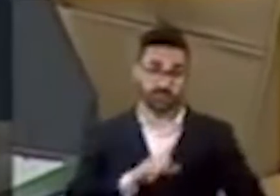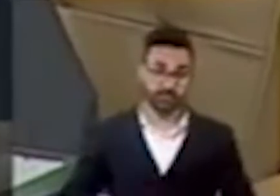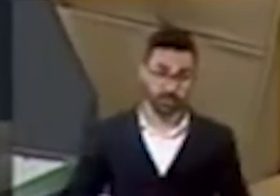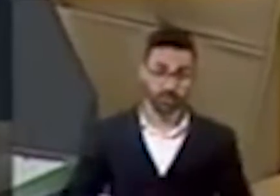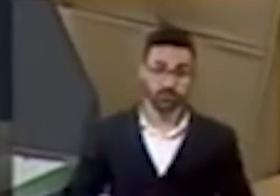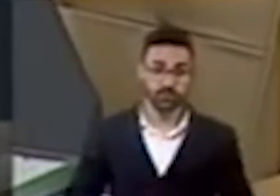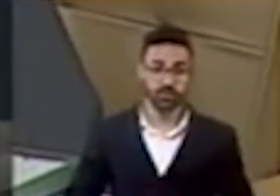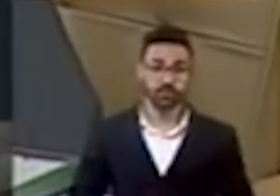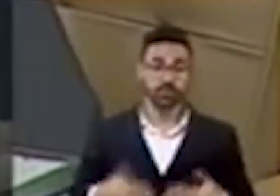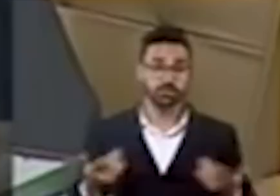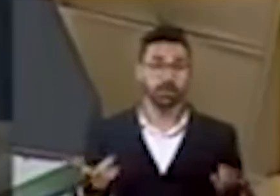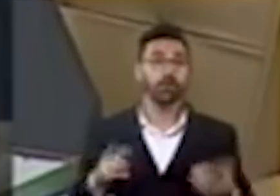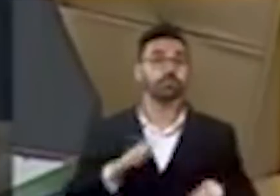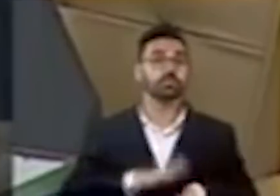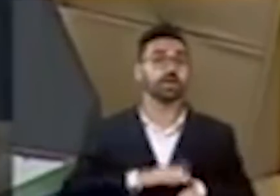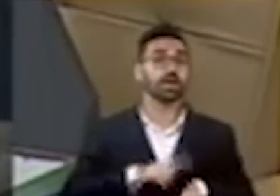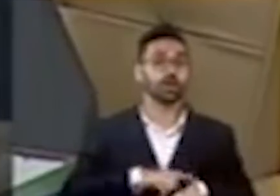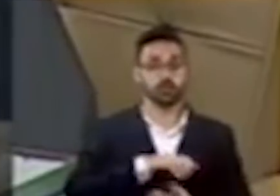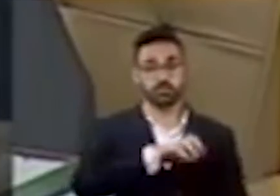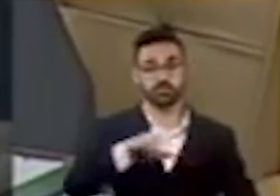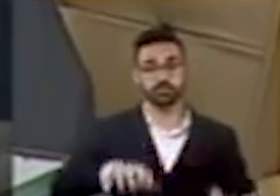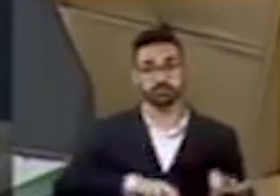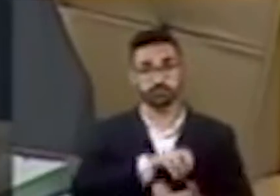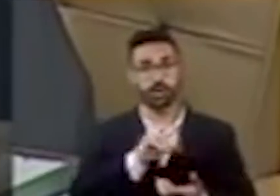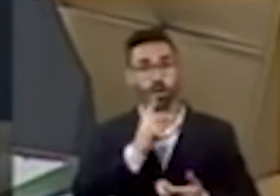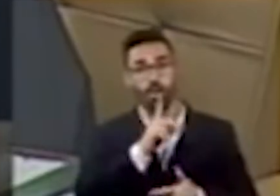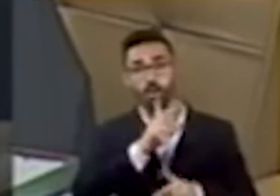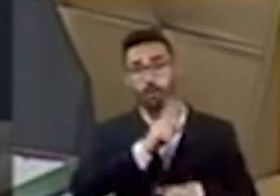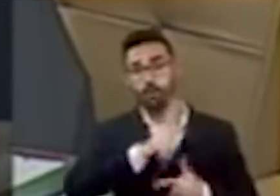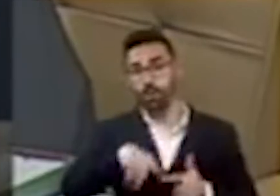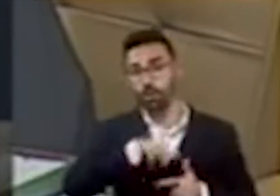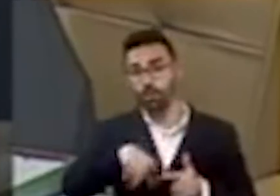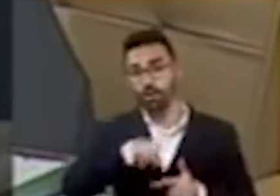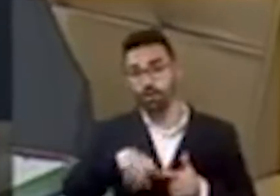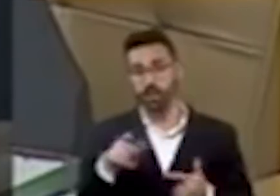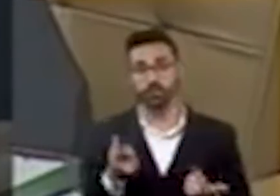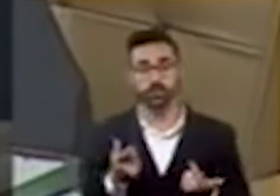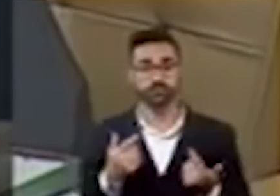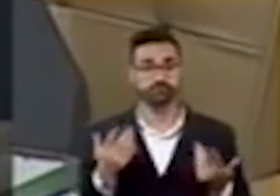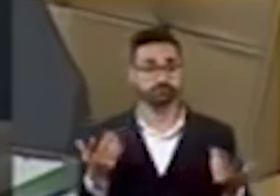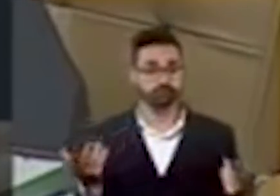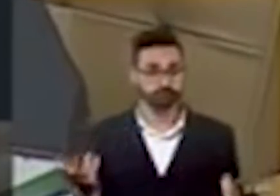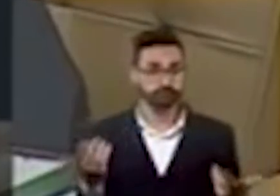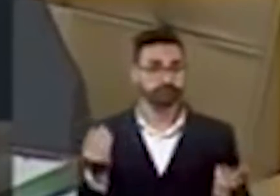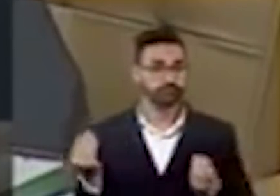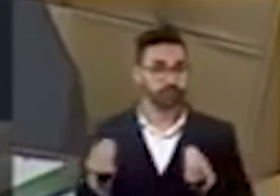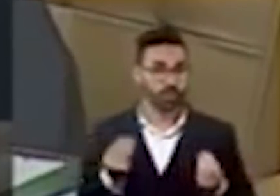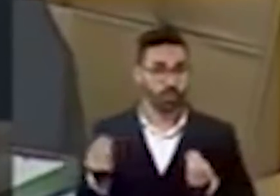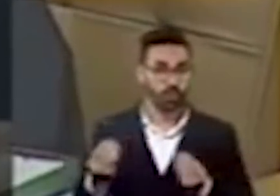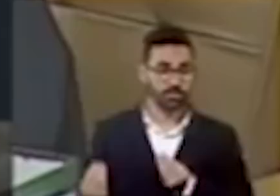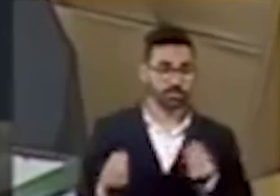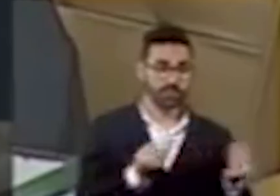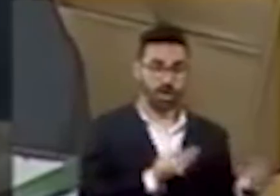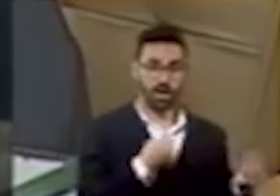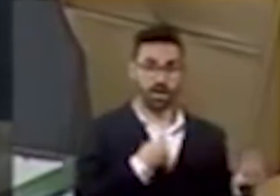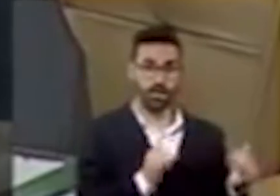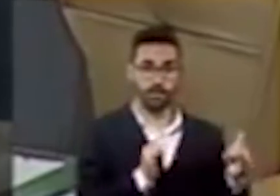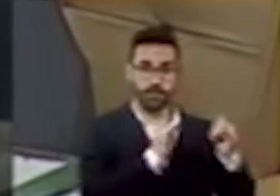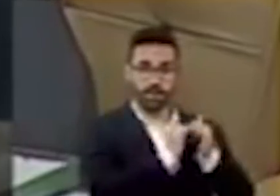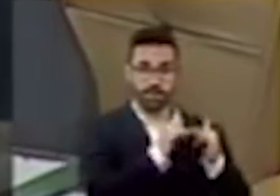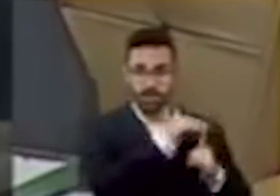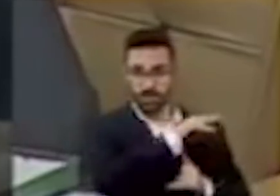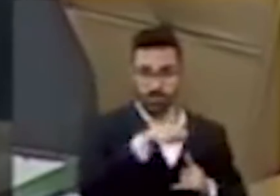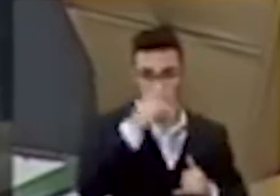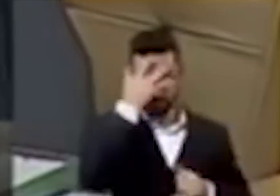em épocas de rebelião ou insurreição, uma oferta oportuna de perdão aos insurgentes ou